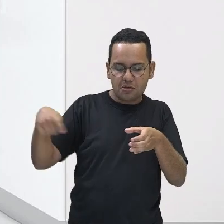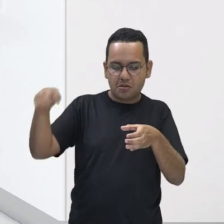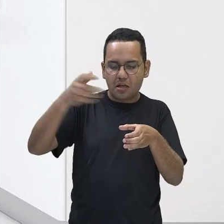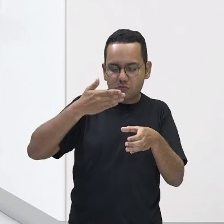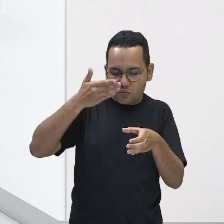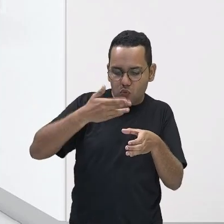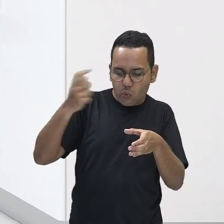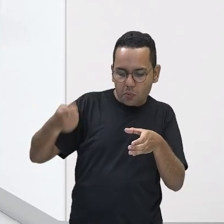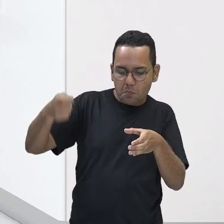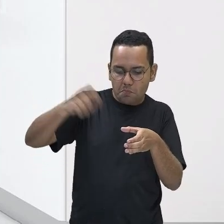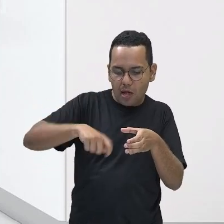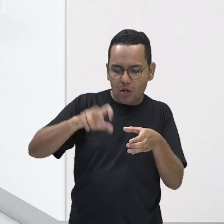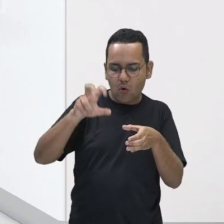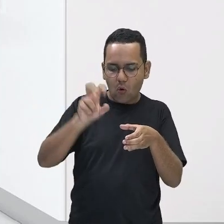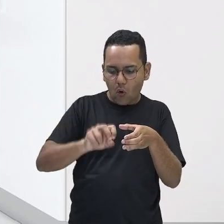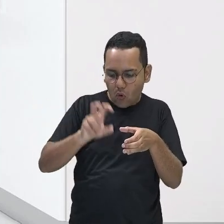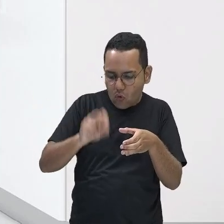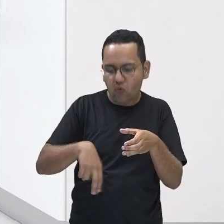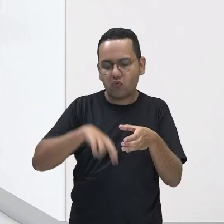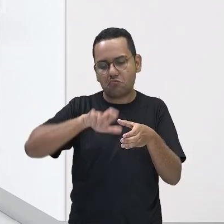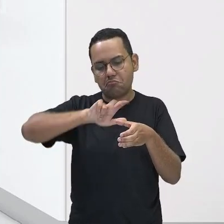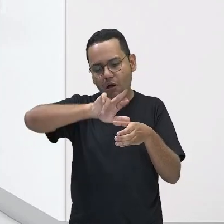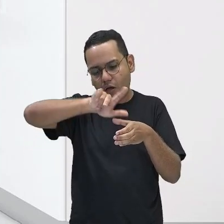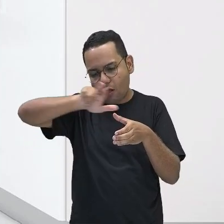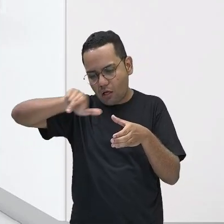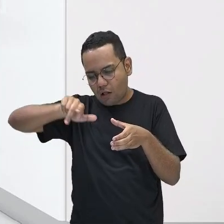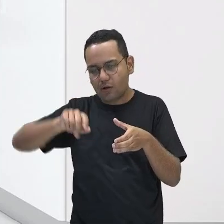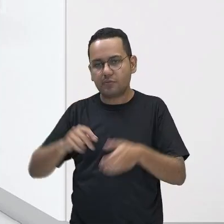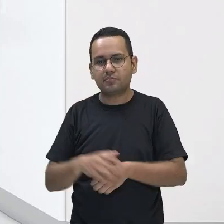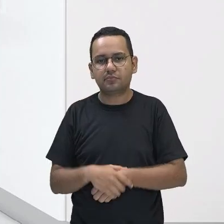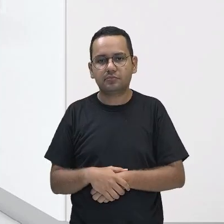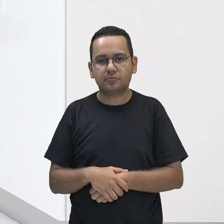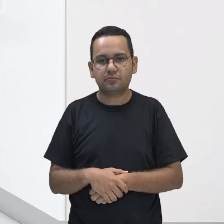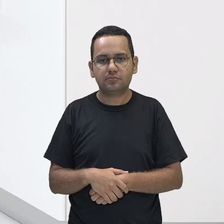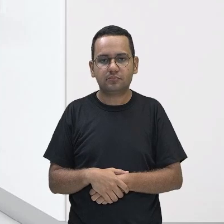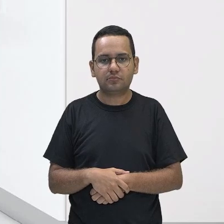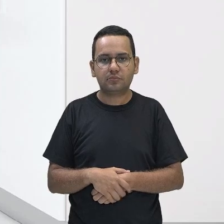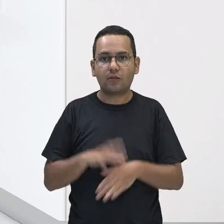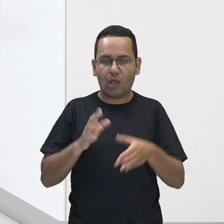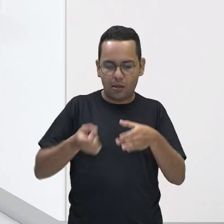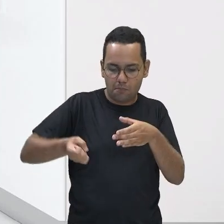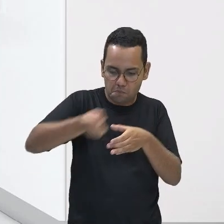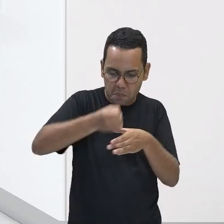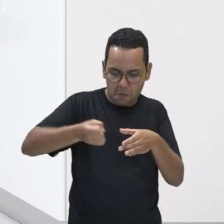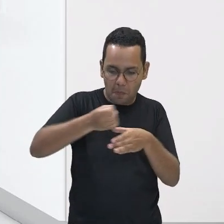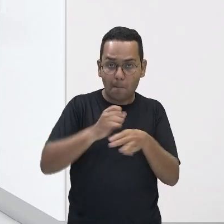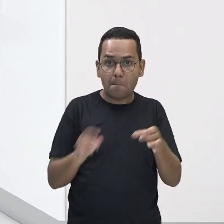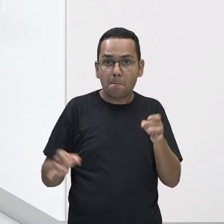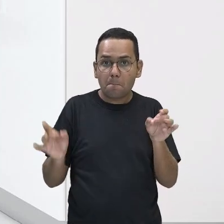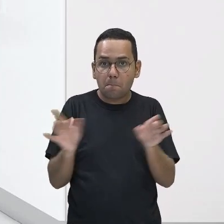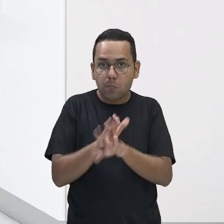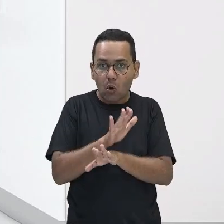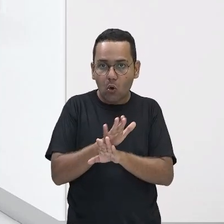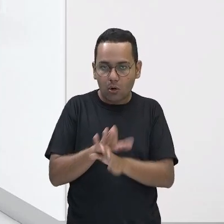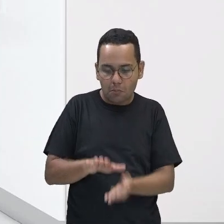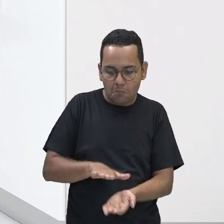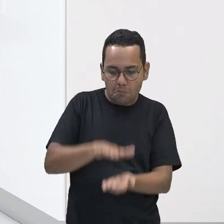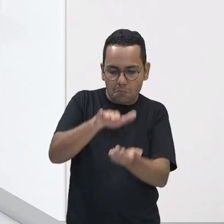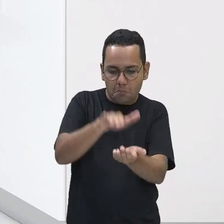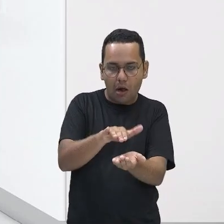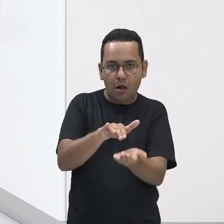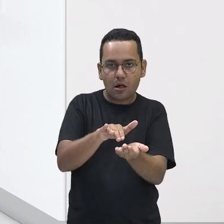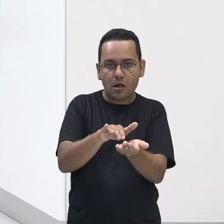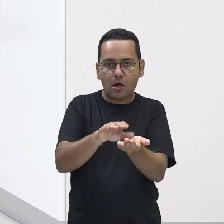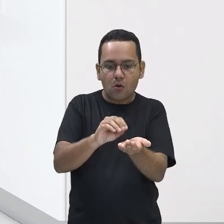açúcar, o ovo. Aí, lá na frente, colocou para assar, ele ficou de um determinado jeito que possivelmente você